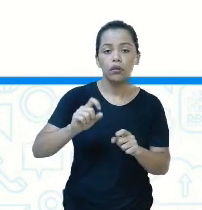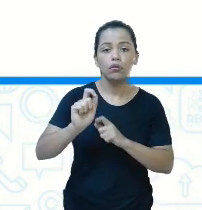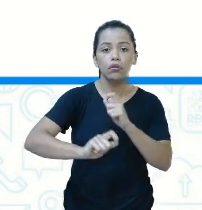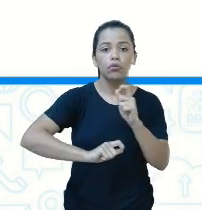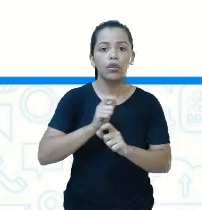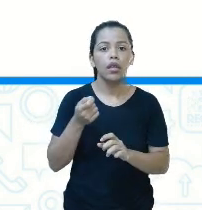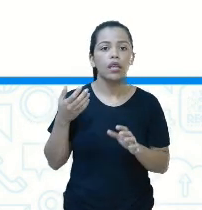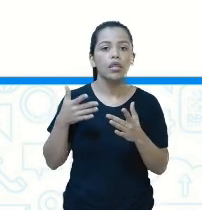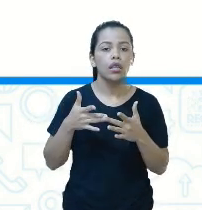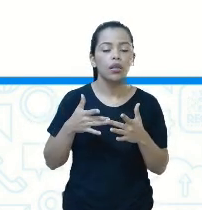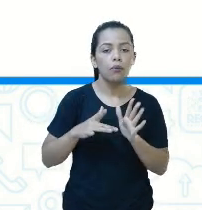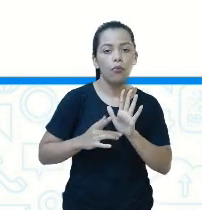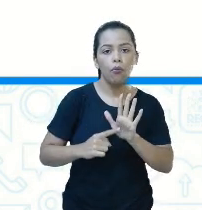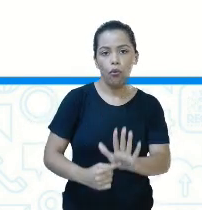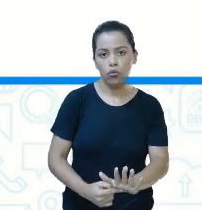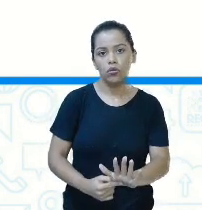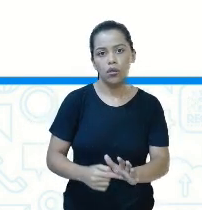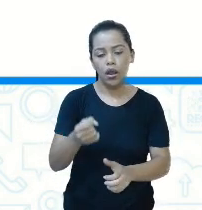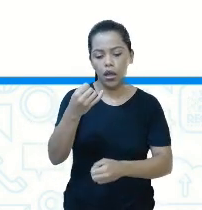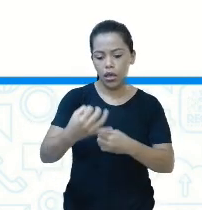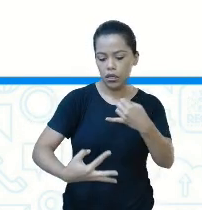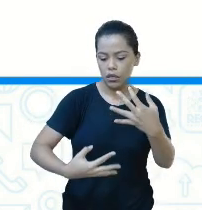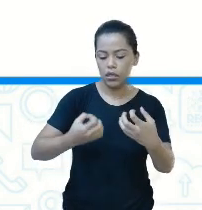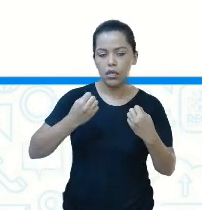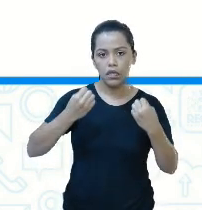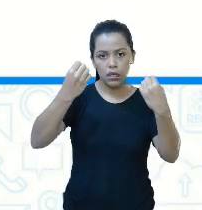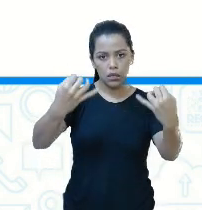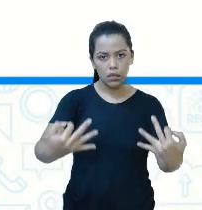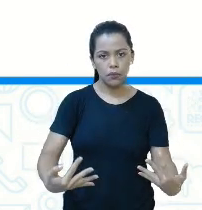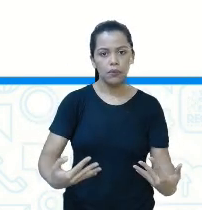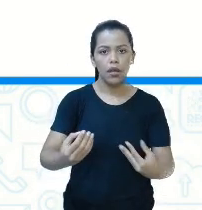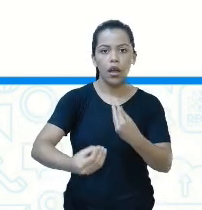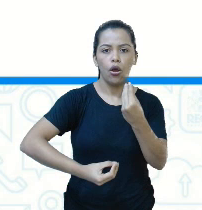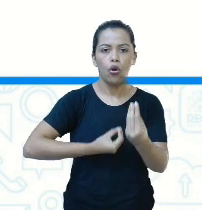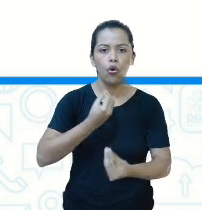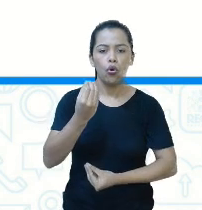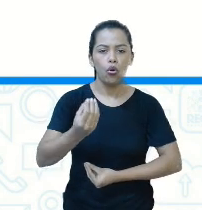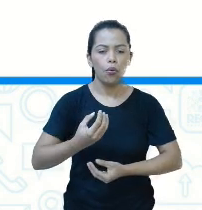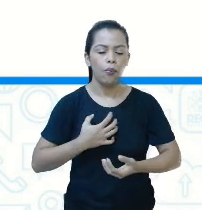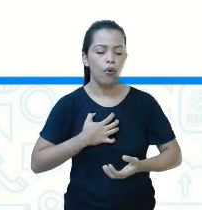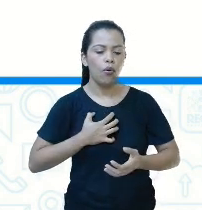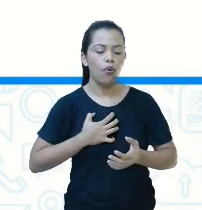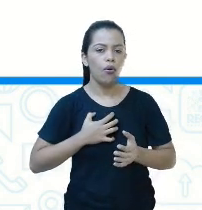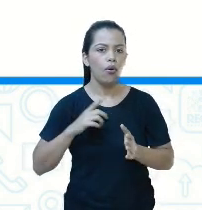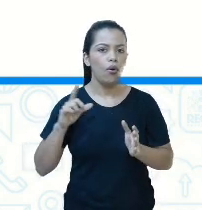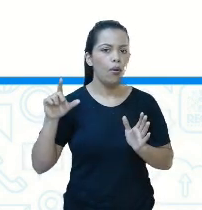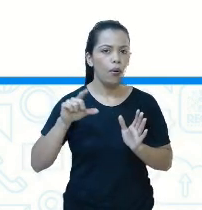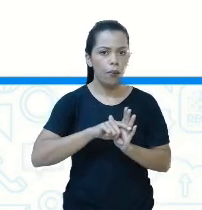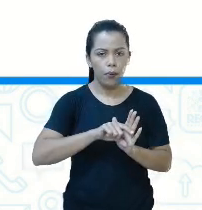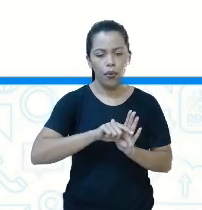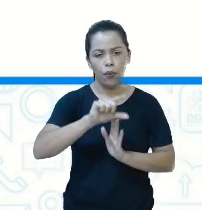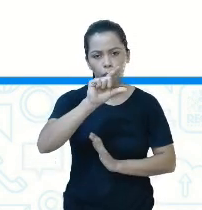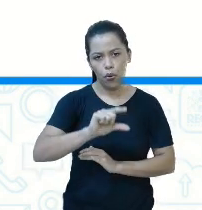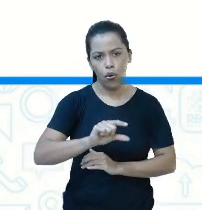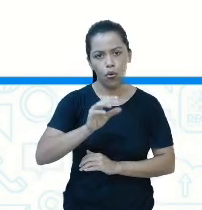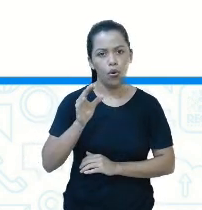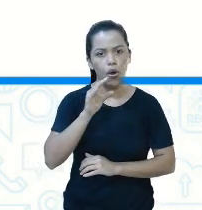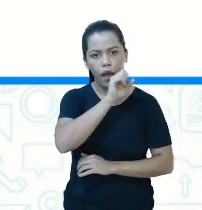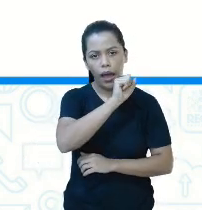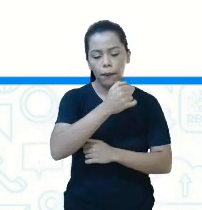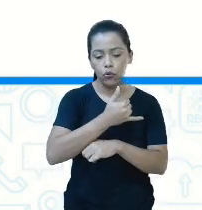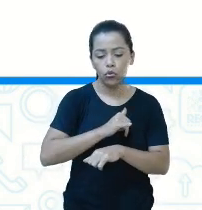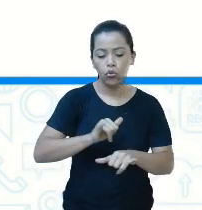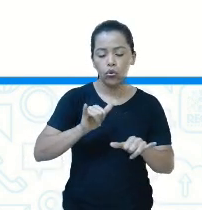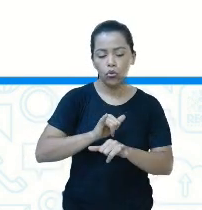Relatar, descrever como? De forma breve e objetiva, como eu já te falei,